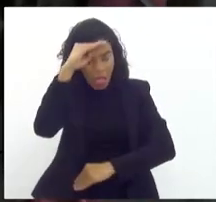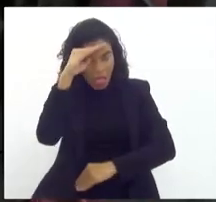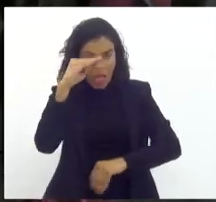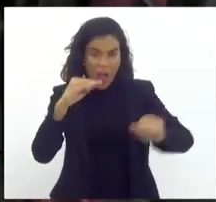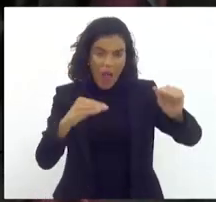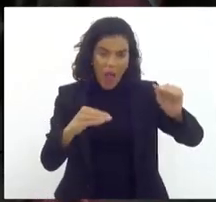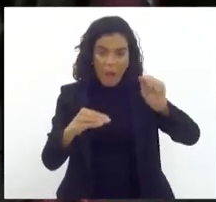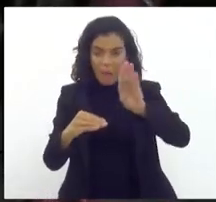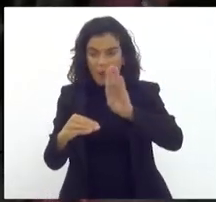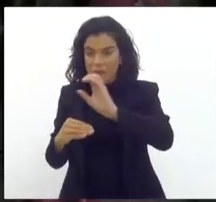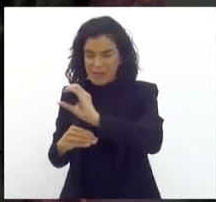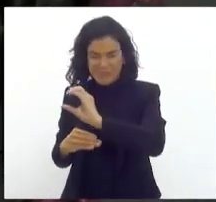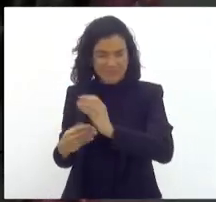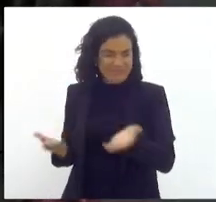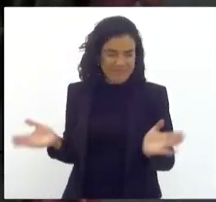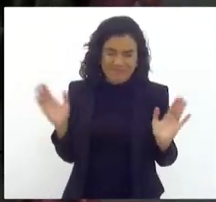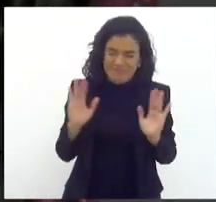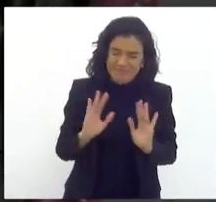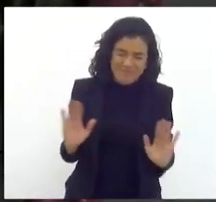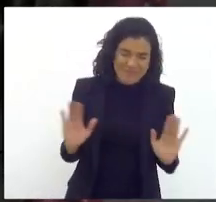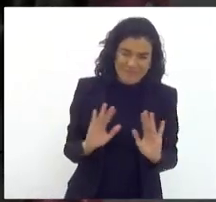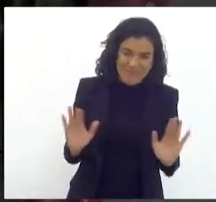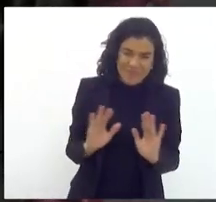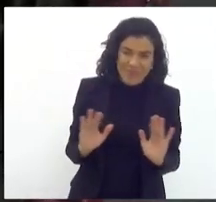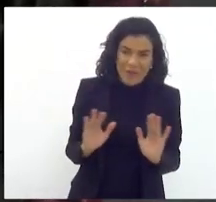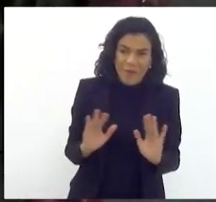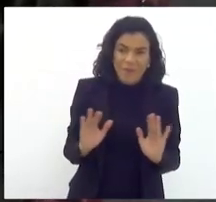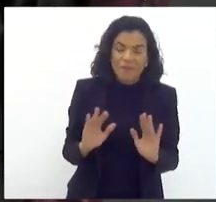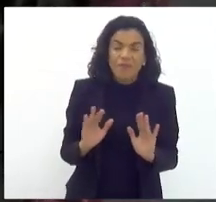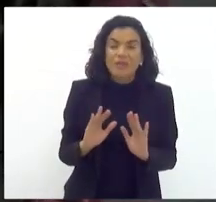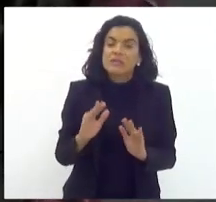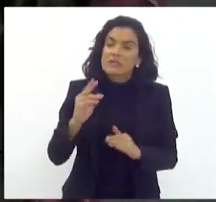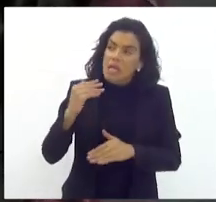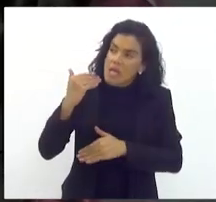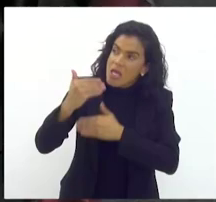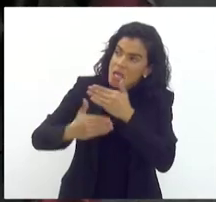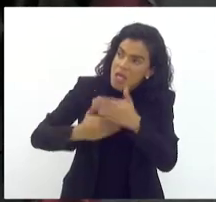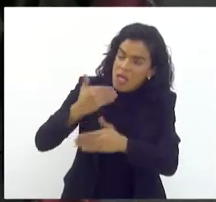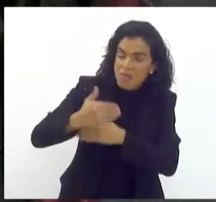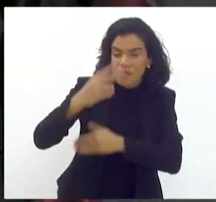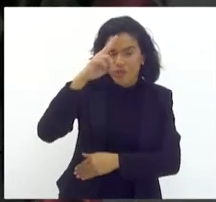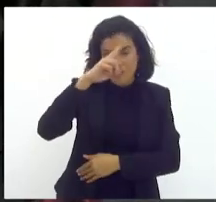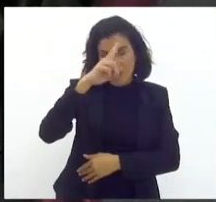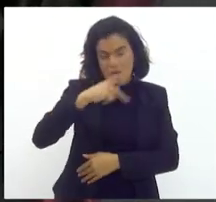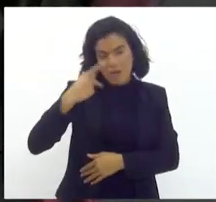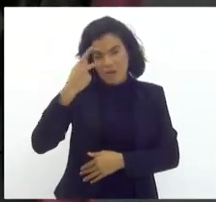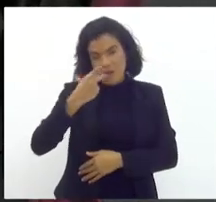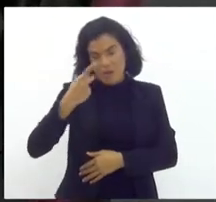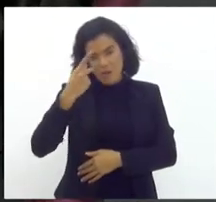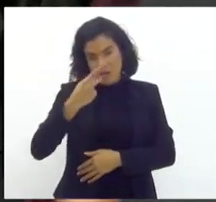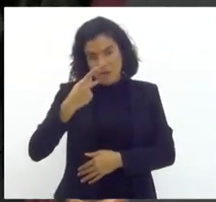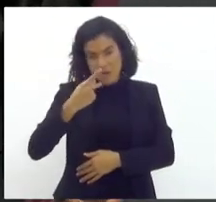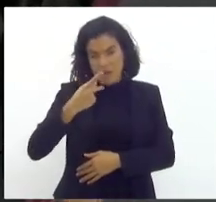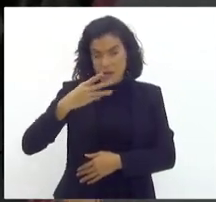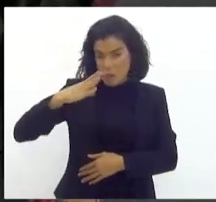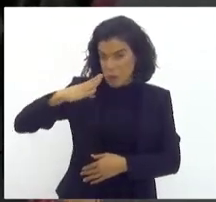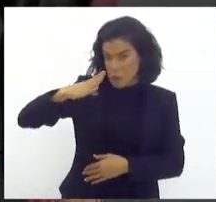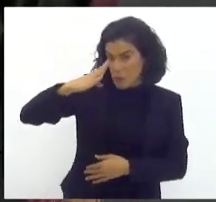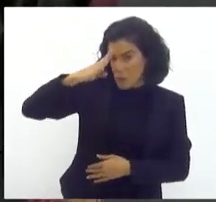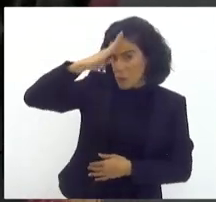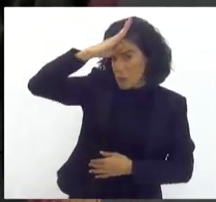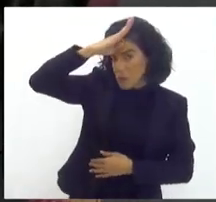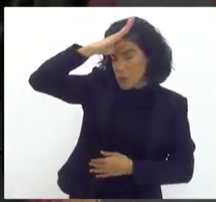b você afinal de contas com a toda a história política de Jair bolsonaro